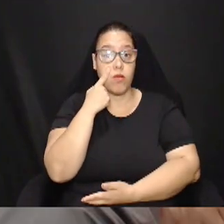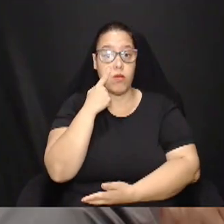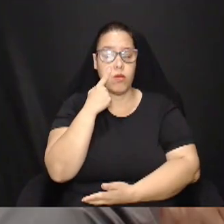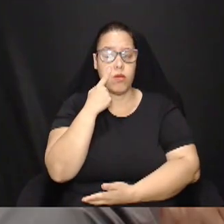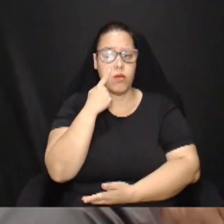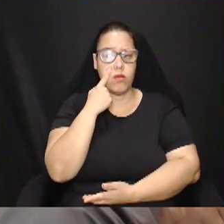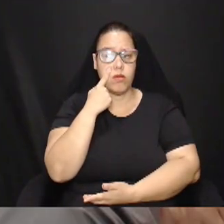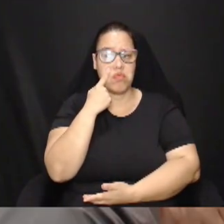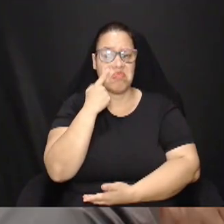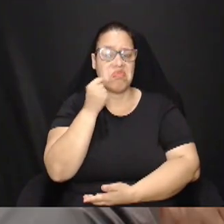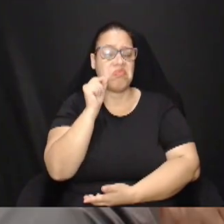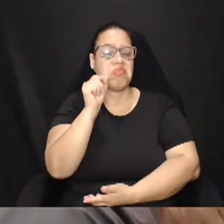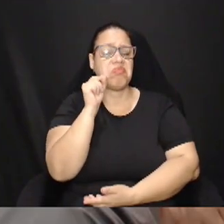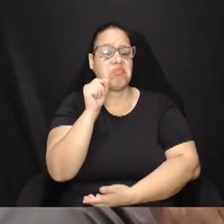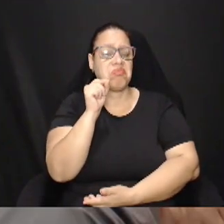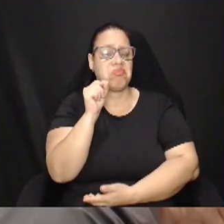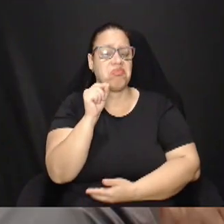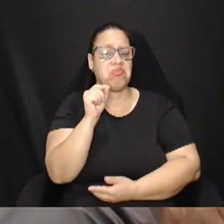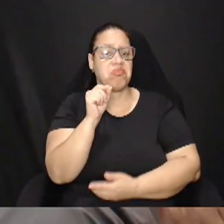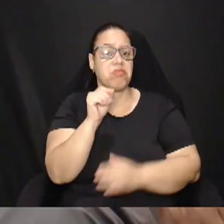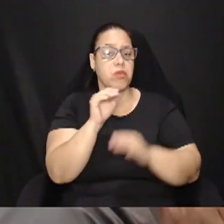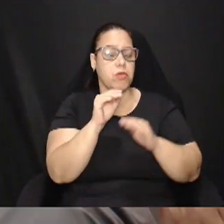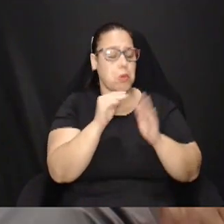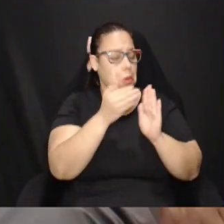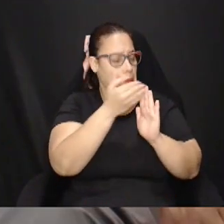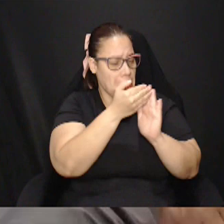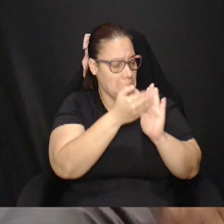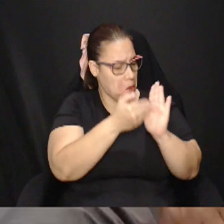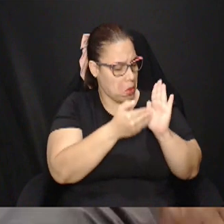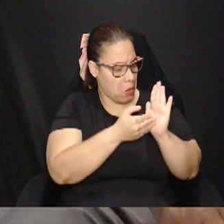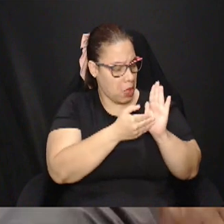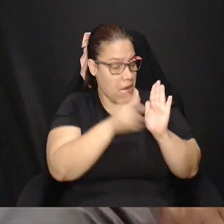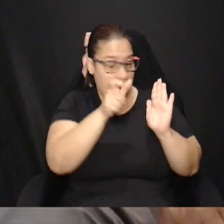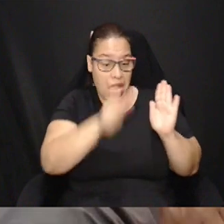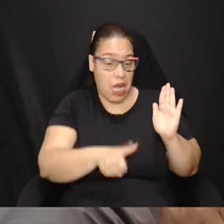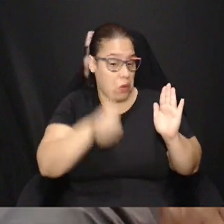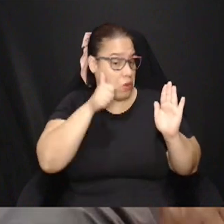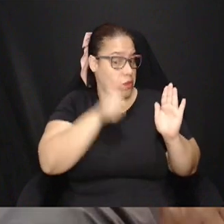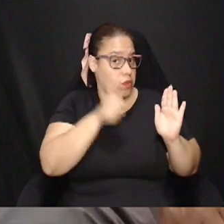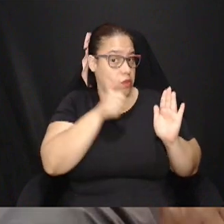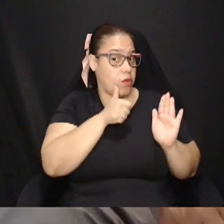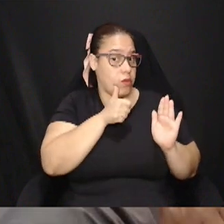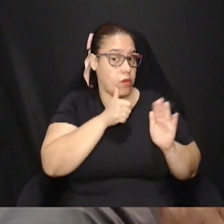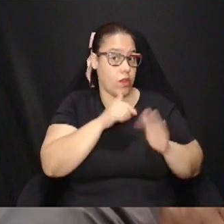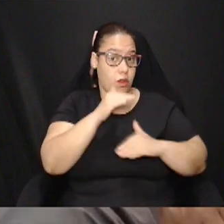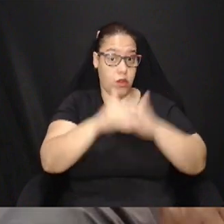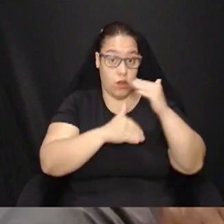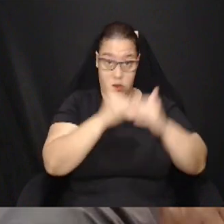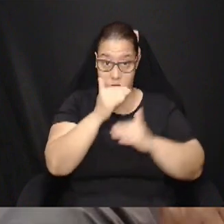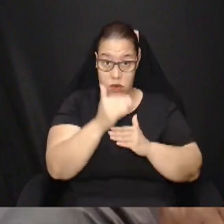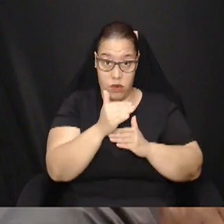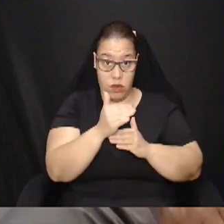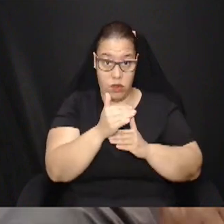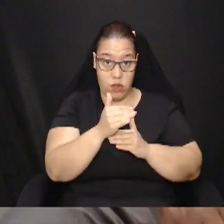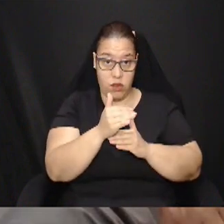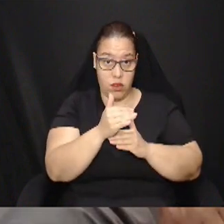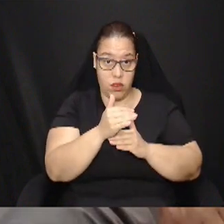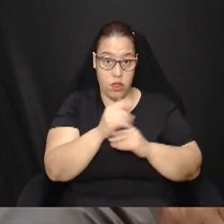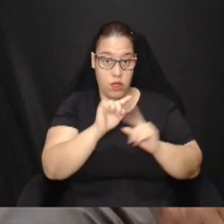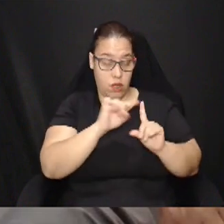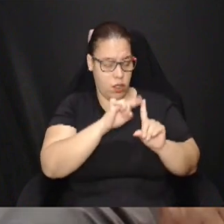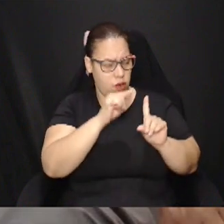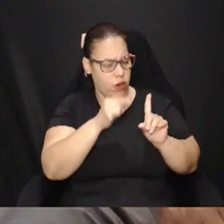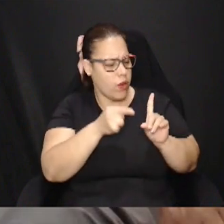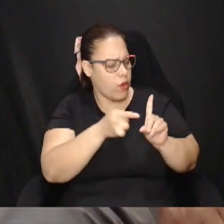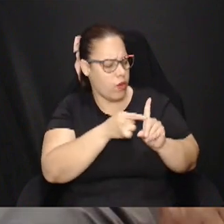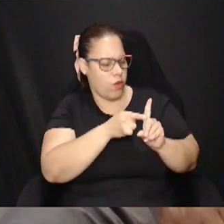está constituindo esse lugar da mulher, né? Ela vai ser uma geradora, ela vai maternar, quais são as